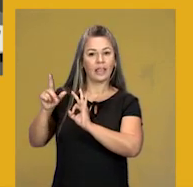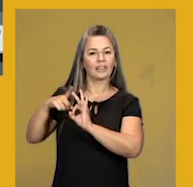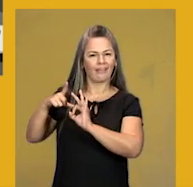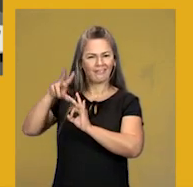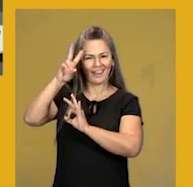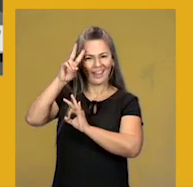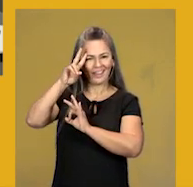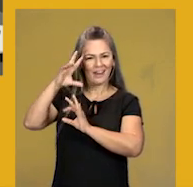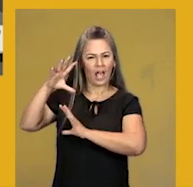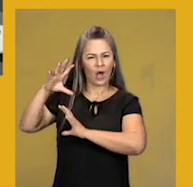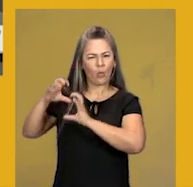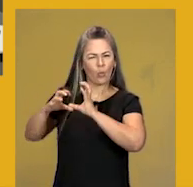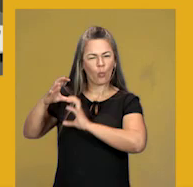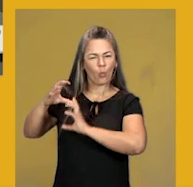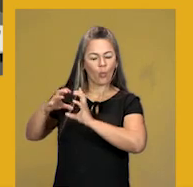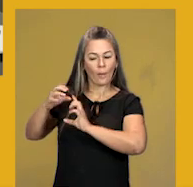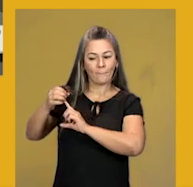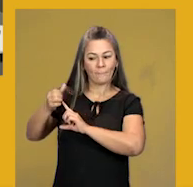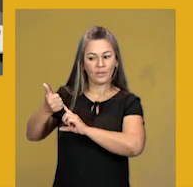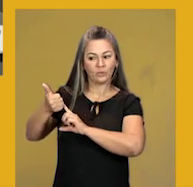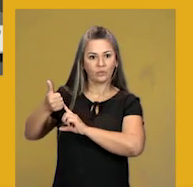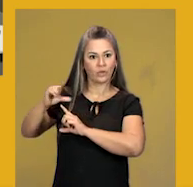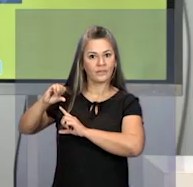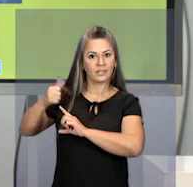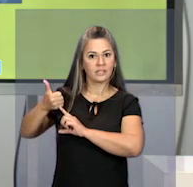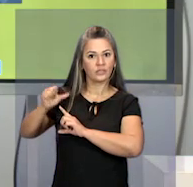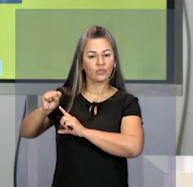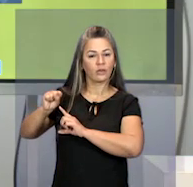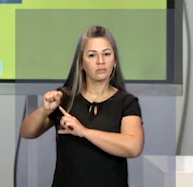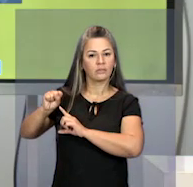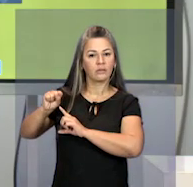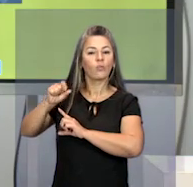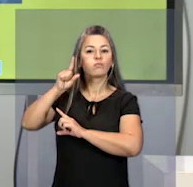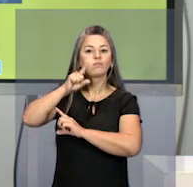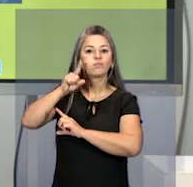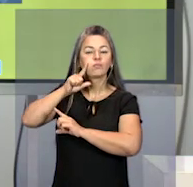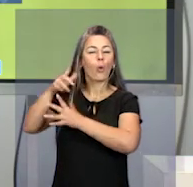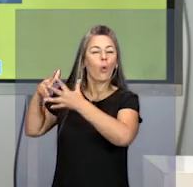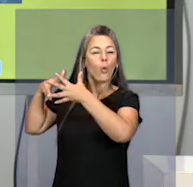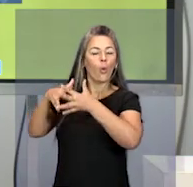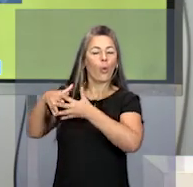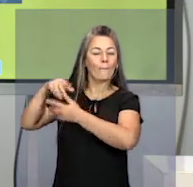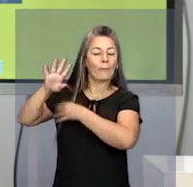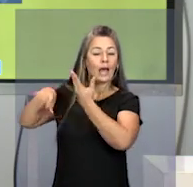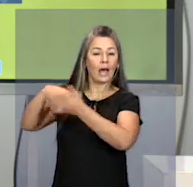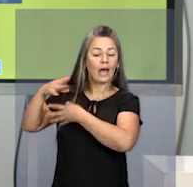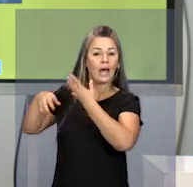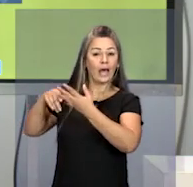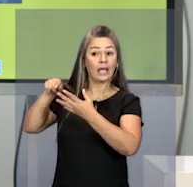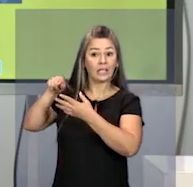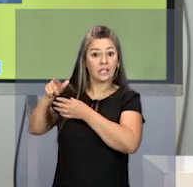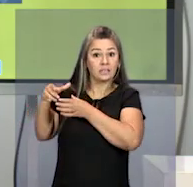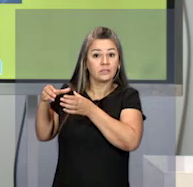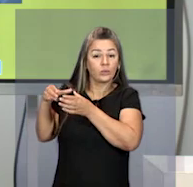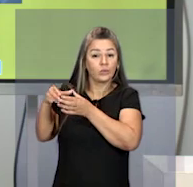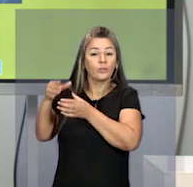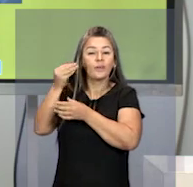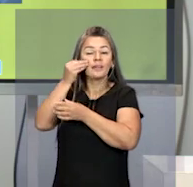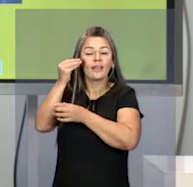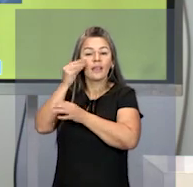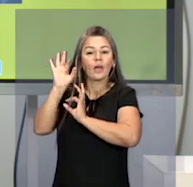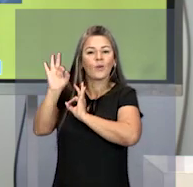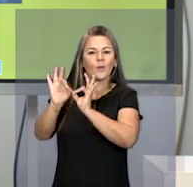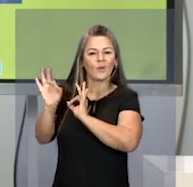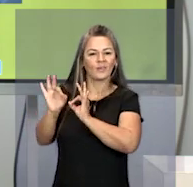guerra, e essa guerra termina em 1918, o país está destruído. E essa ordem, então, vai tentar reconstruir o país.